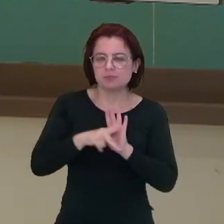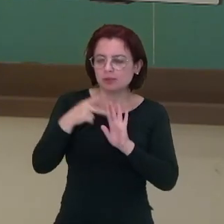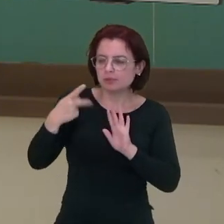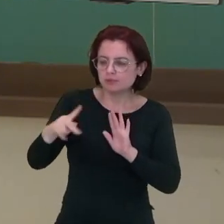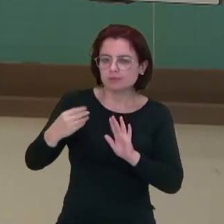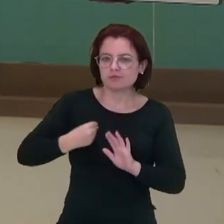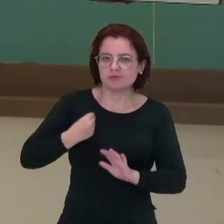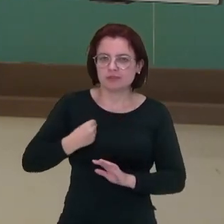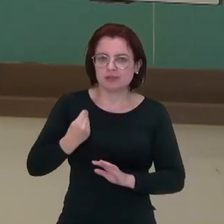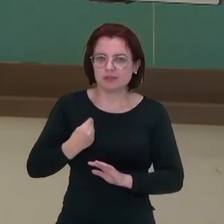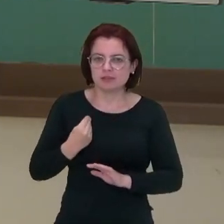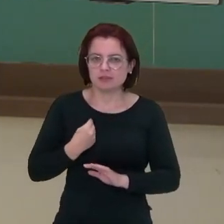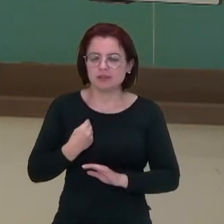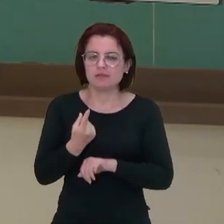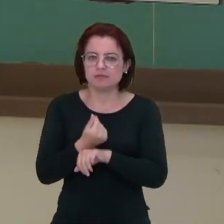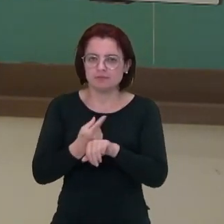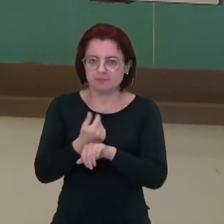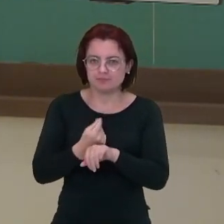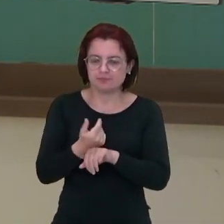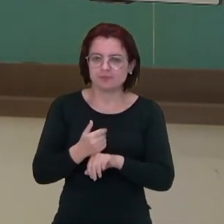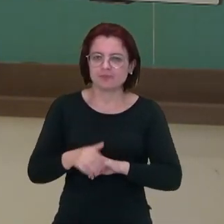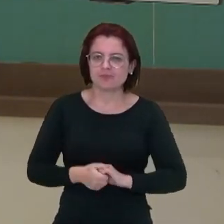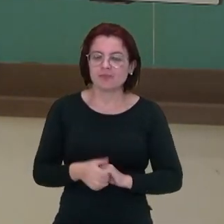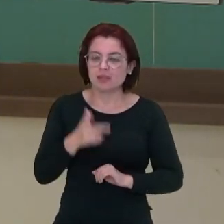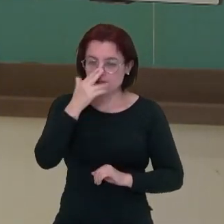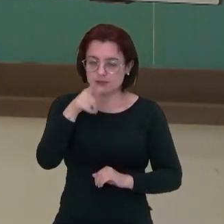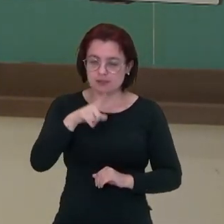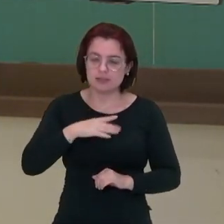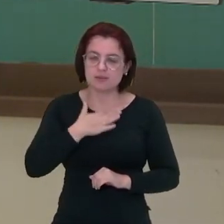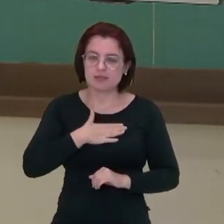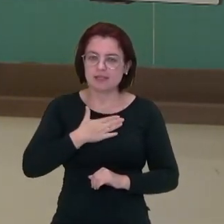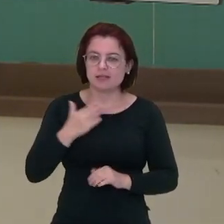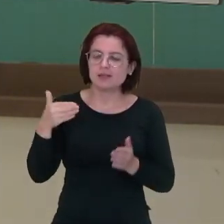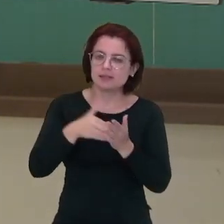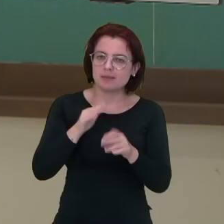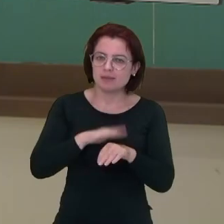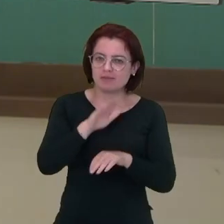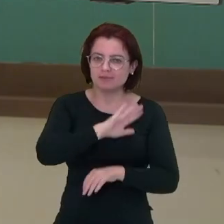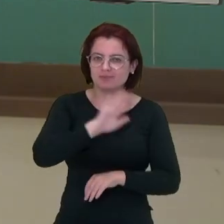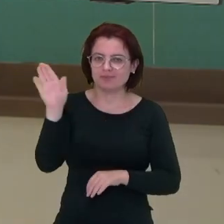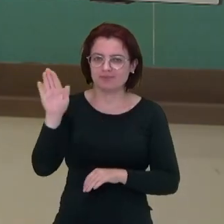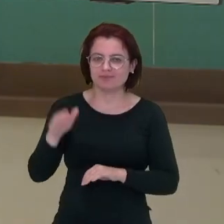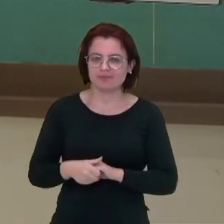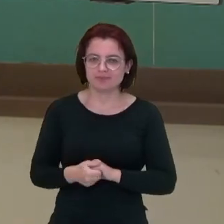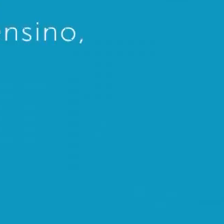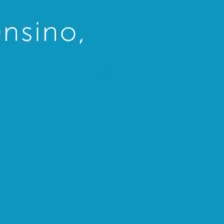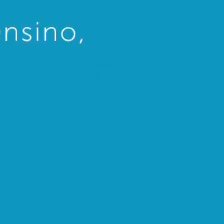saber qual a sua saúde financeira. Espero que vocês tenham gostado e até breve, pessoal.